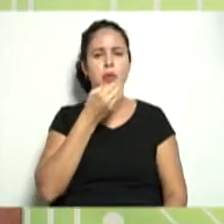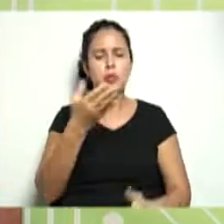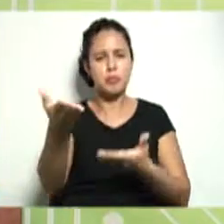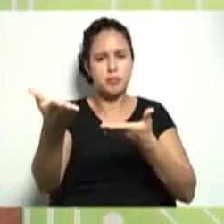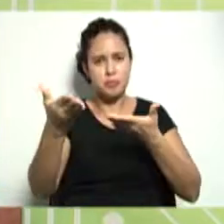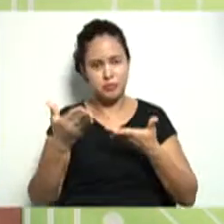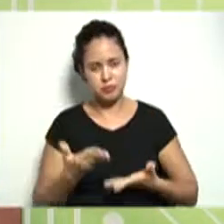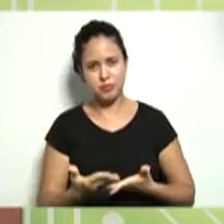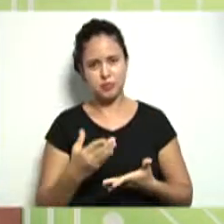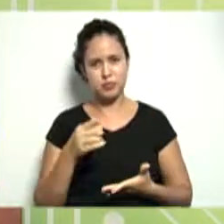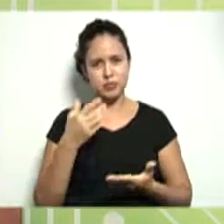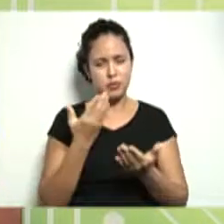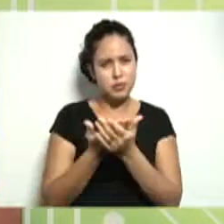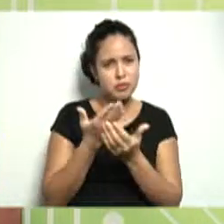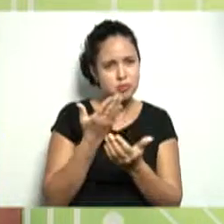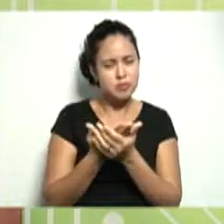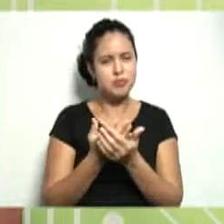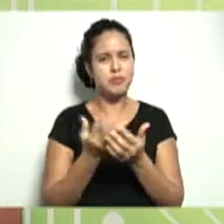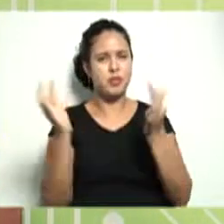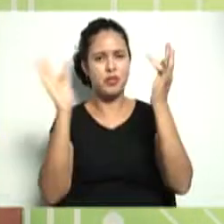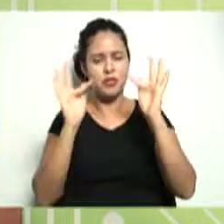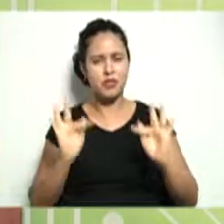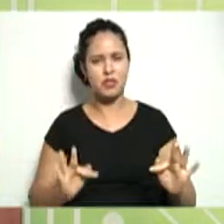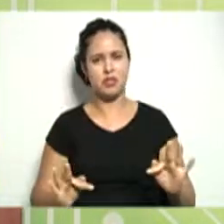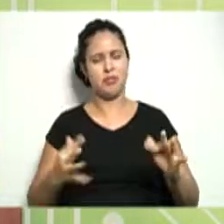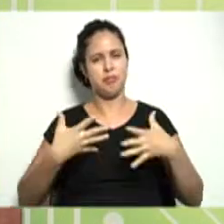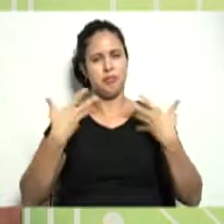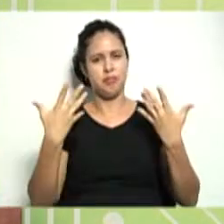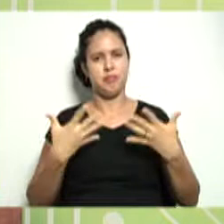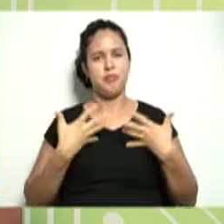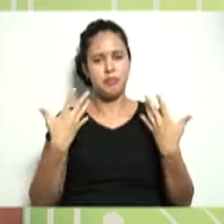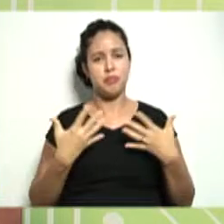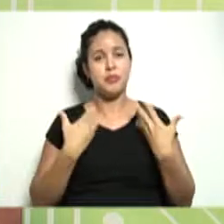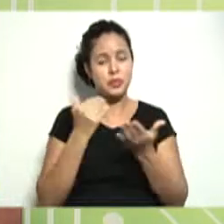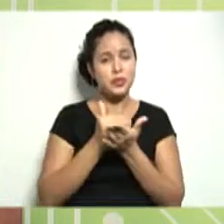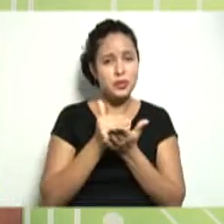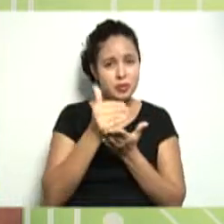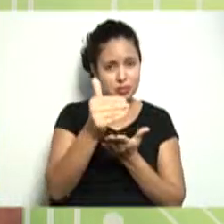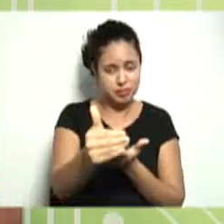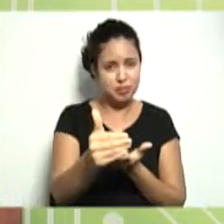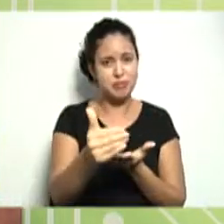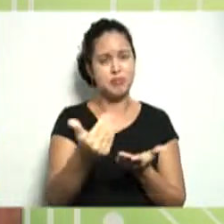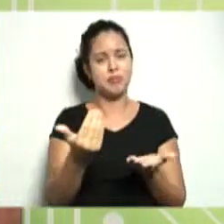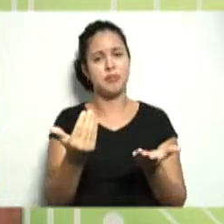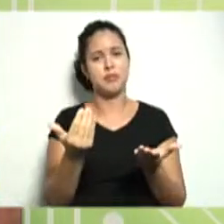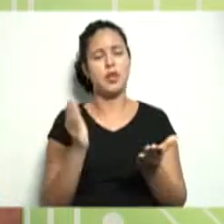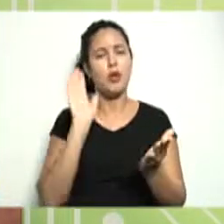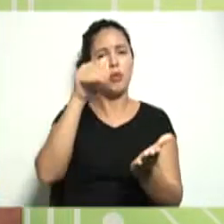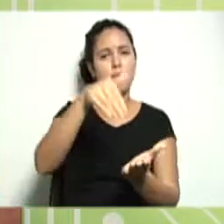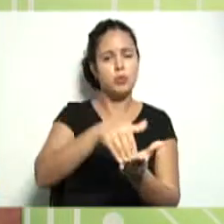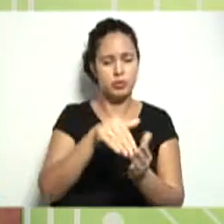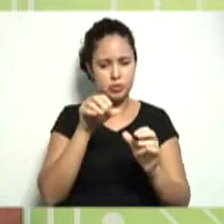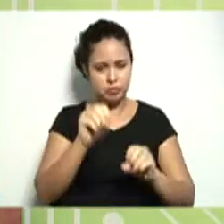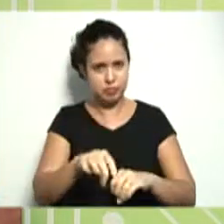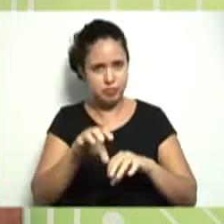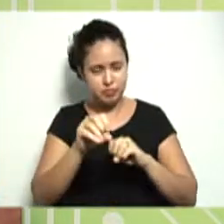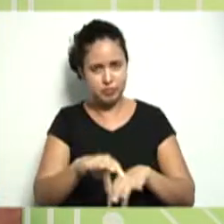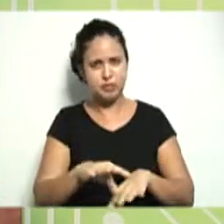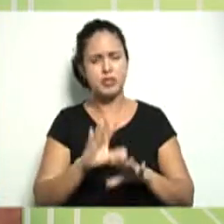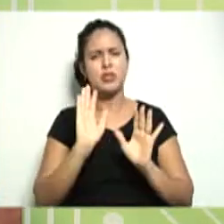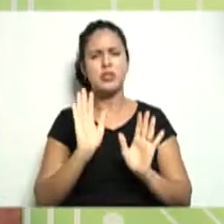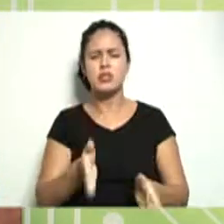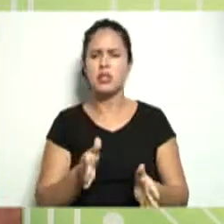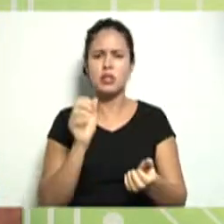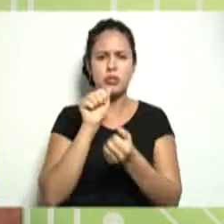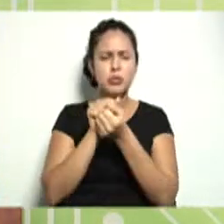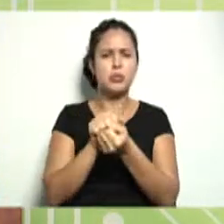aos nossos estúdios, com muita alegria. Hoje nós estamos começando a nossa última aula. Já passamos aqui um